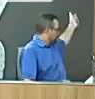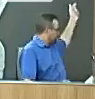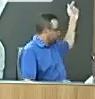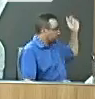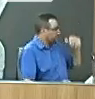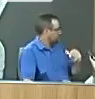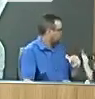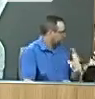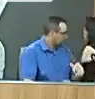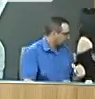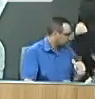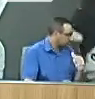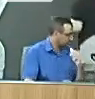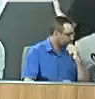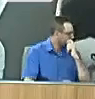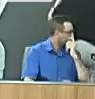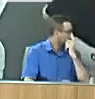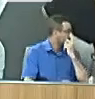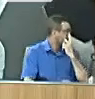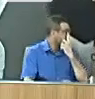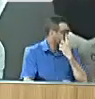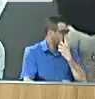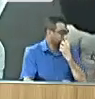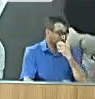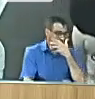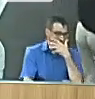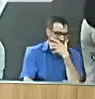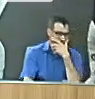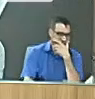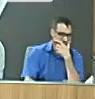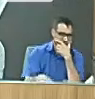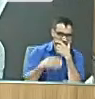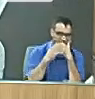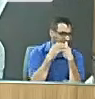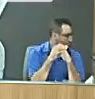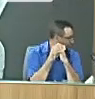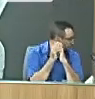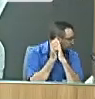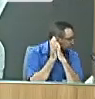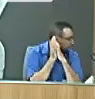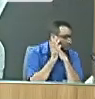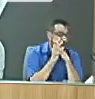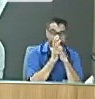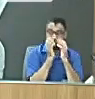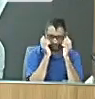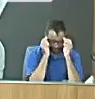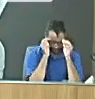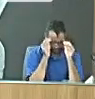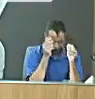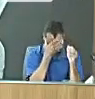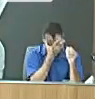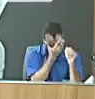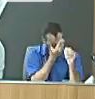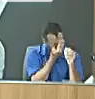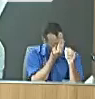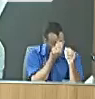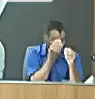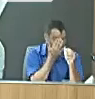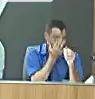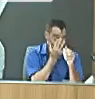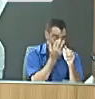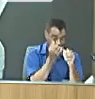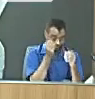não o presidente sugiro que o senhor faça esse isso porque isso é bom pra casa o presidente